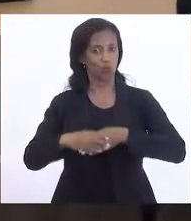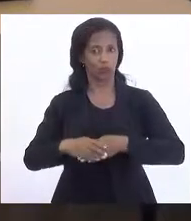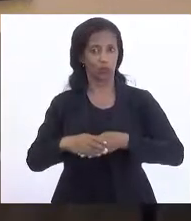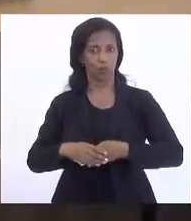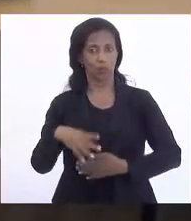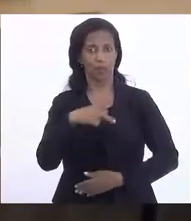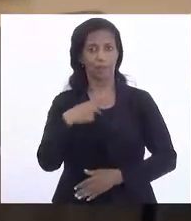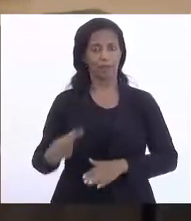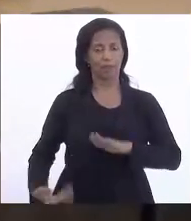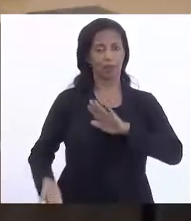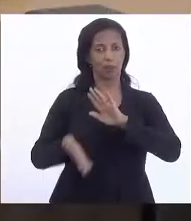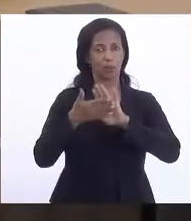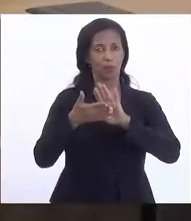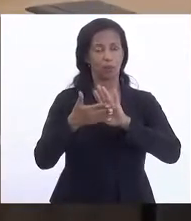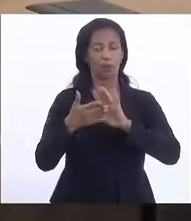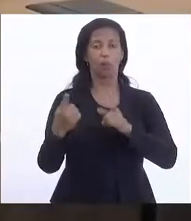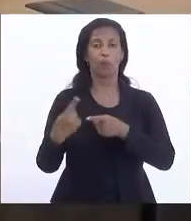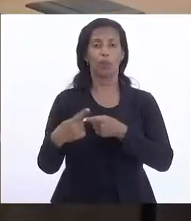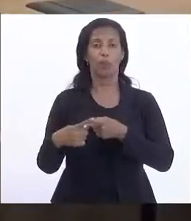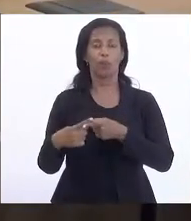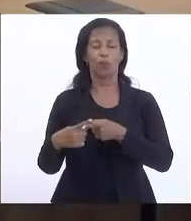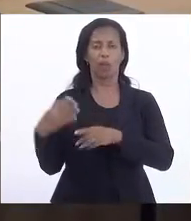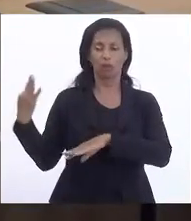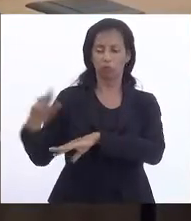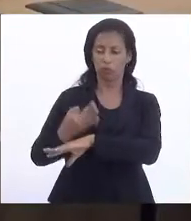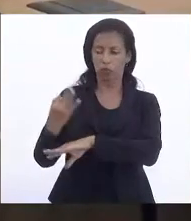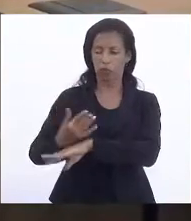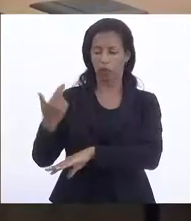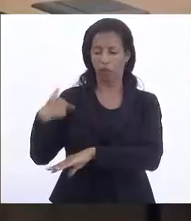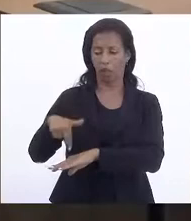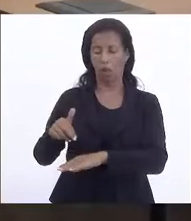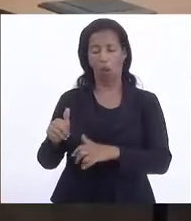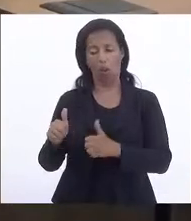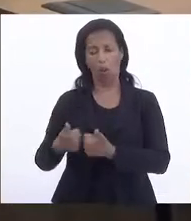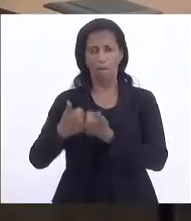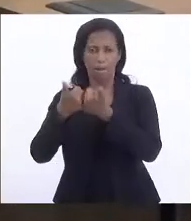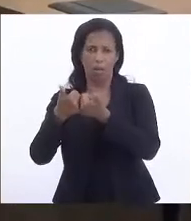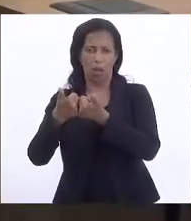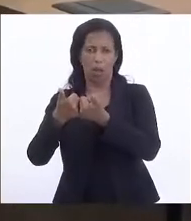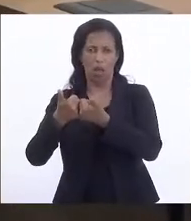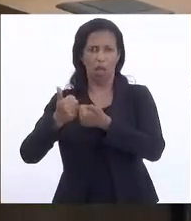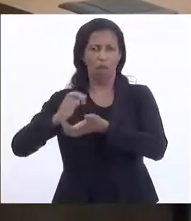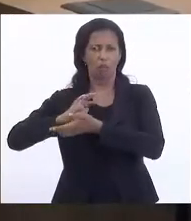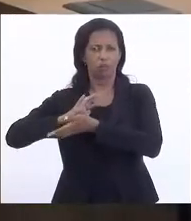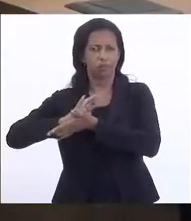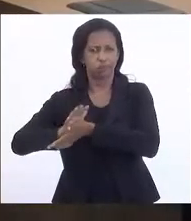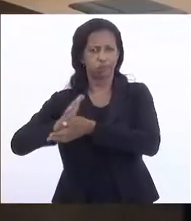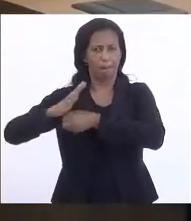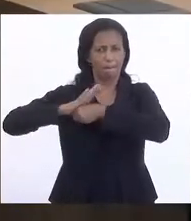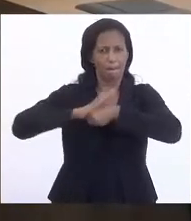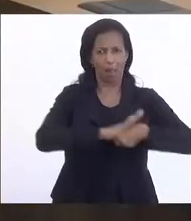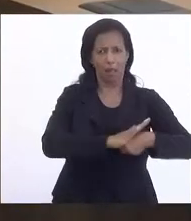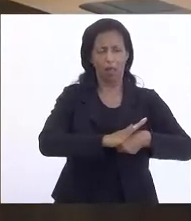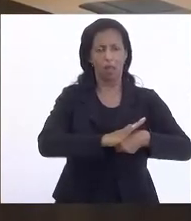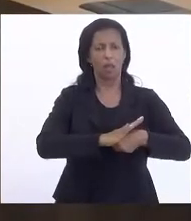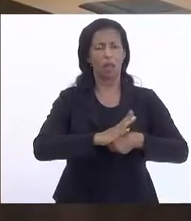presente proposição, porque a intolerância religiosa, ou melhor, o racismo religioso, são